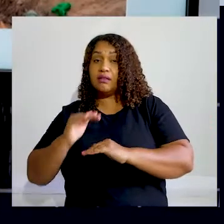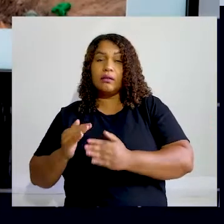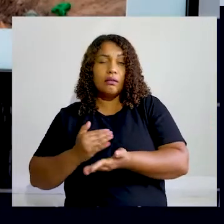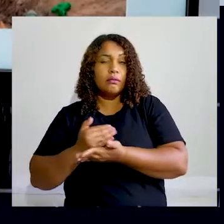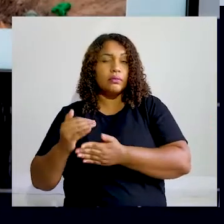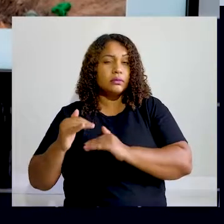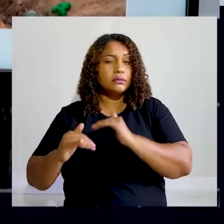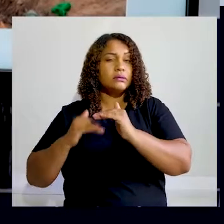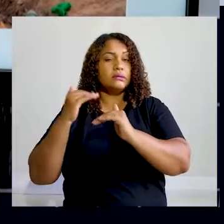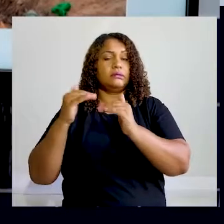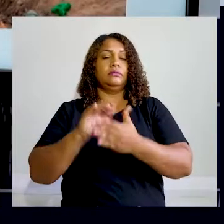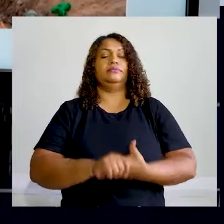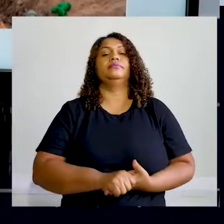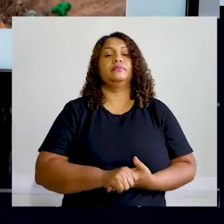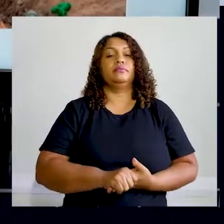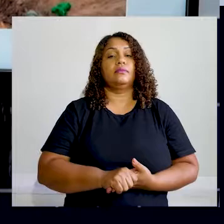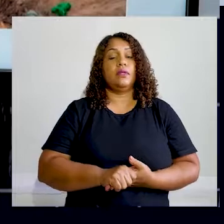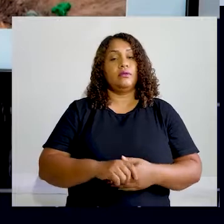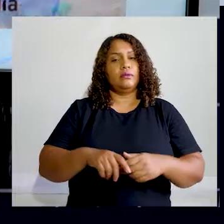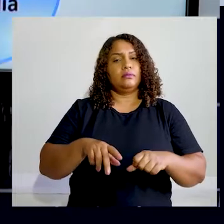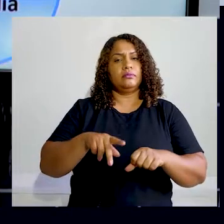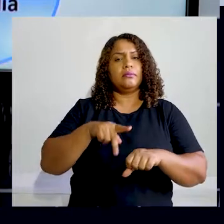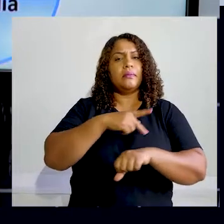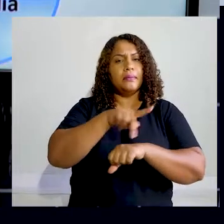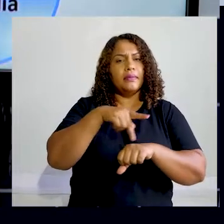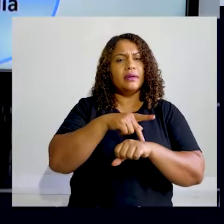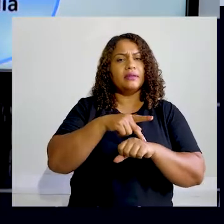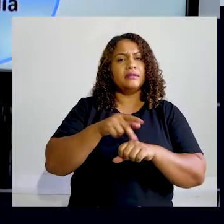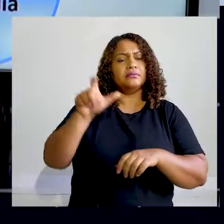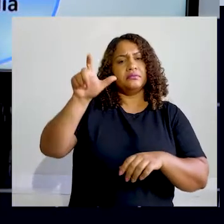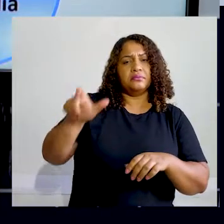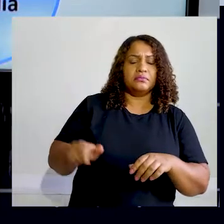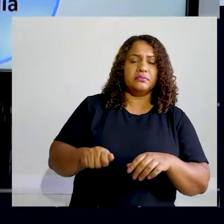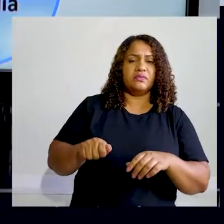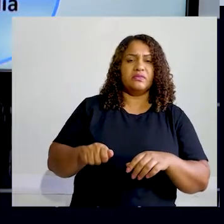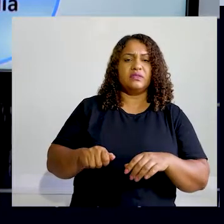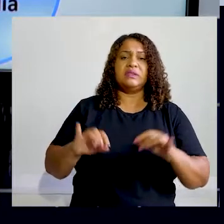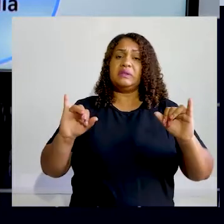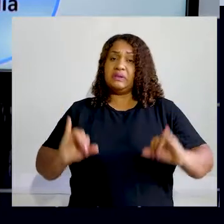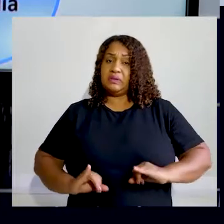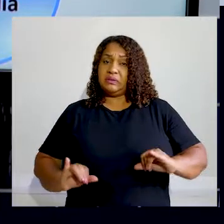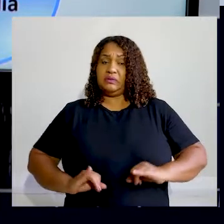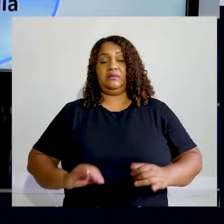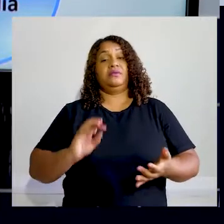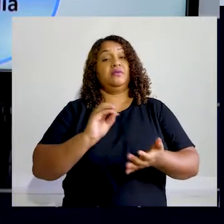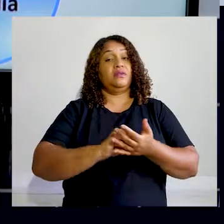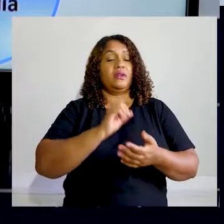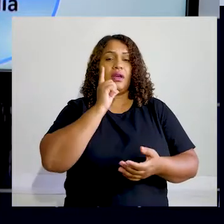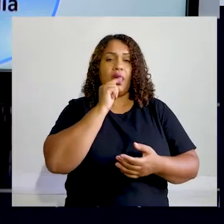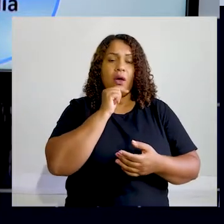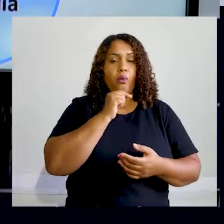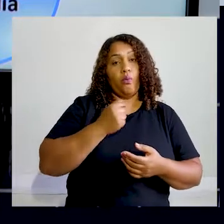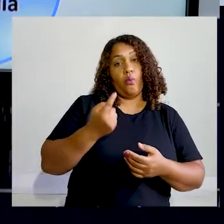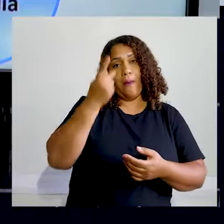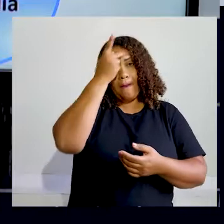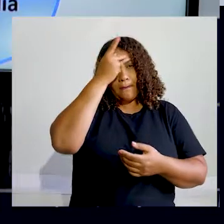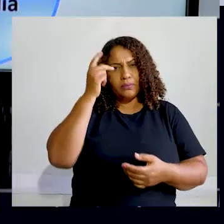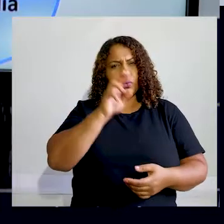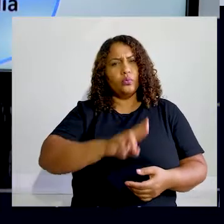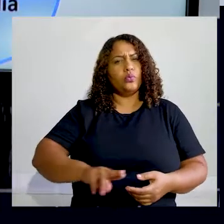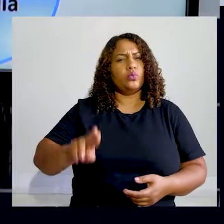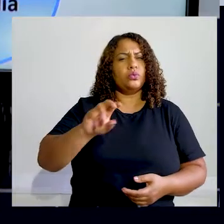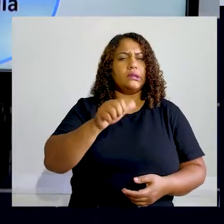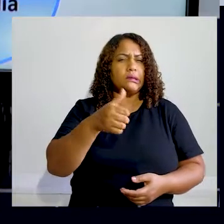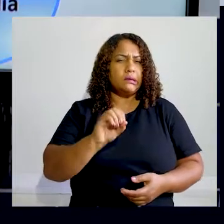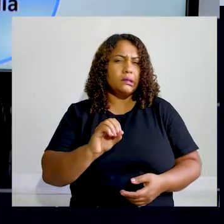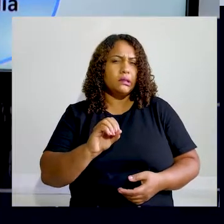Enquanto em que nações da África, que já sofrem com escassez de água e recursos hídricos, uma pessoa usa por dia entre